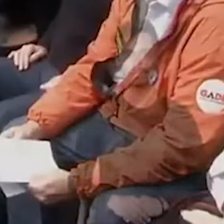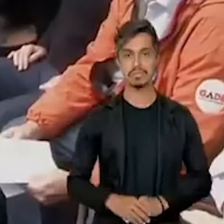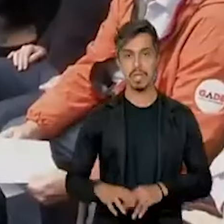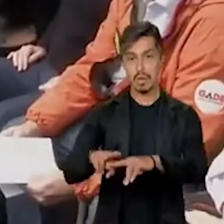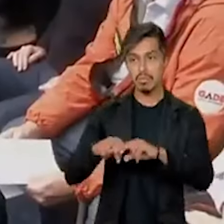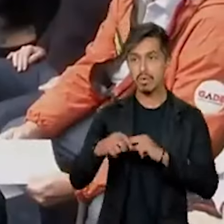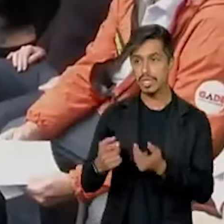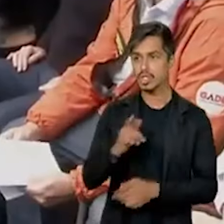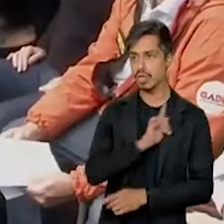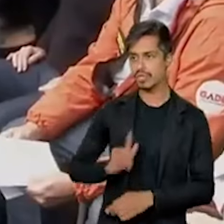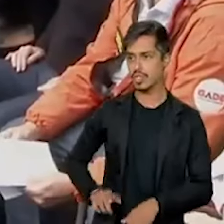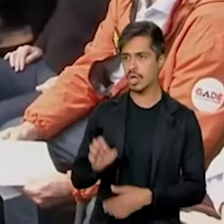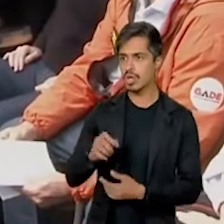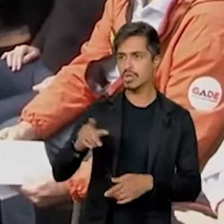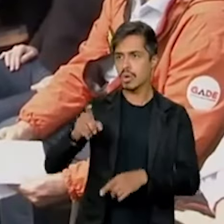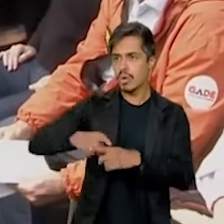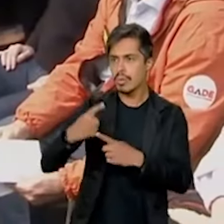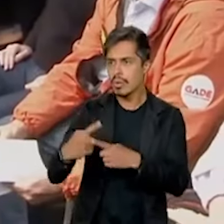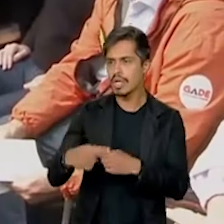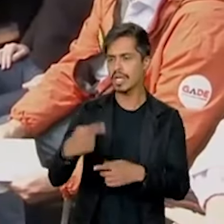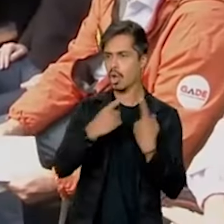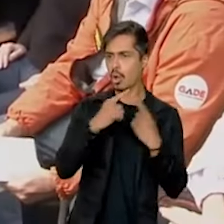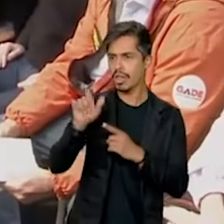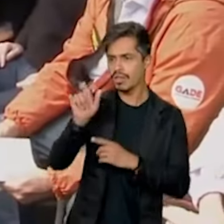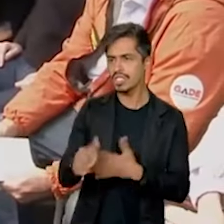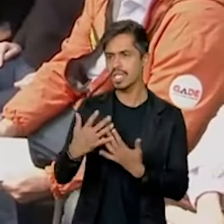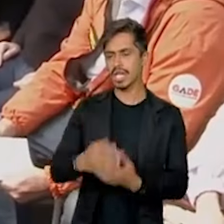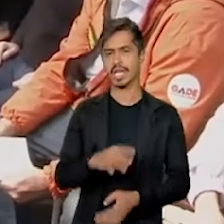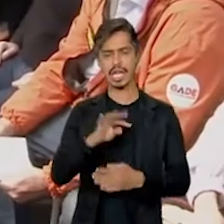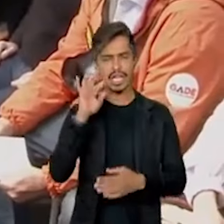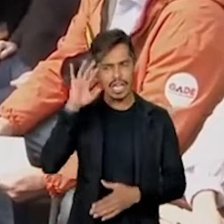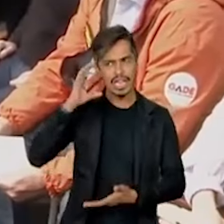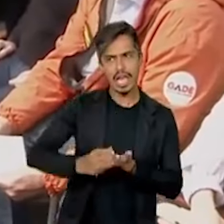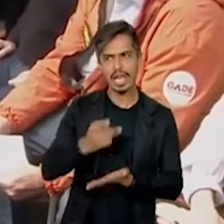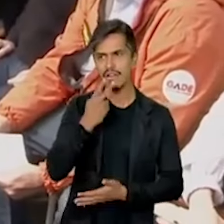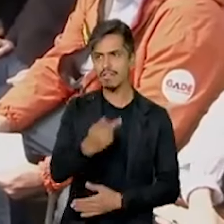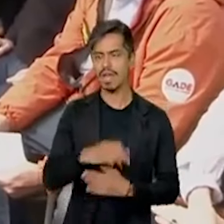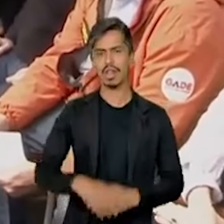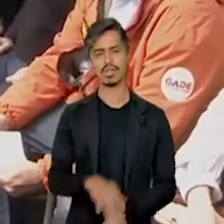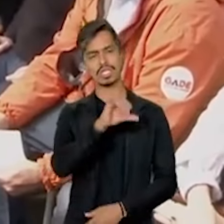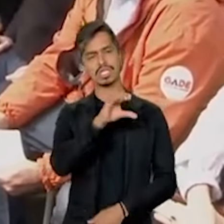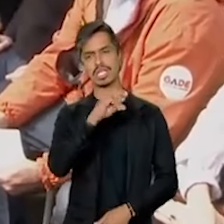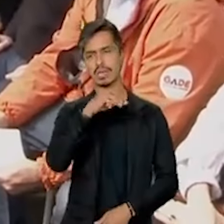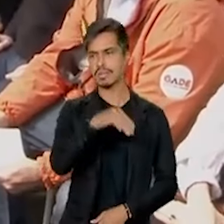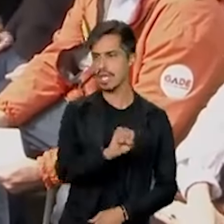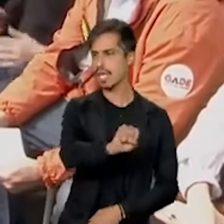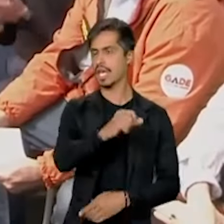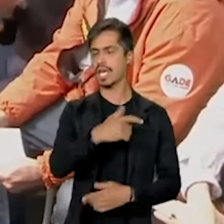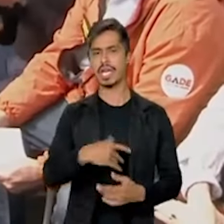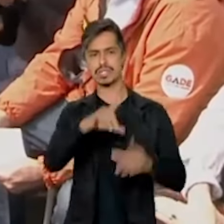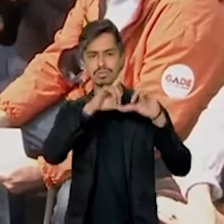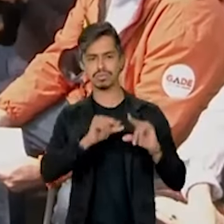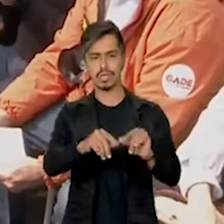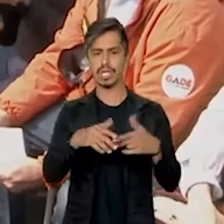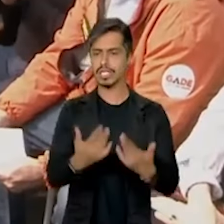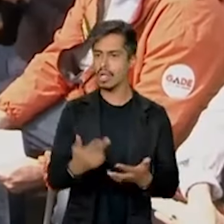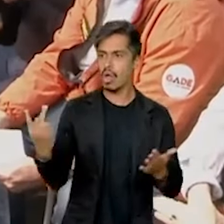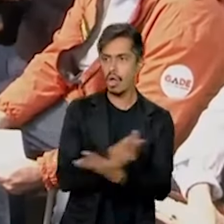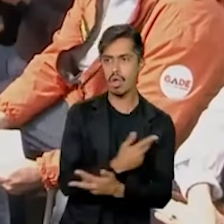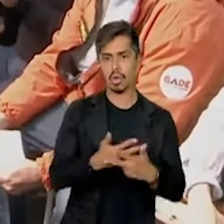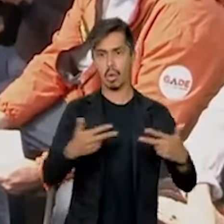cair o ICMS deste estado, você teve uma surpresa esse mês com o crescimento do ICMS que ninguém esperava que